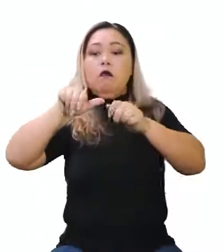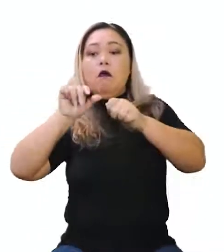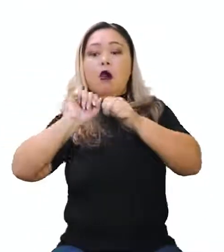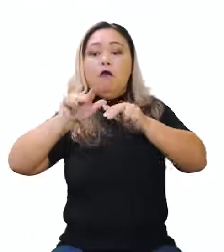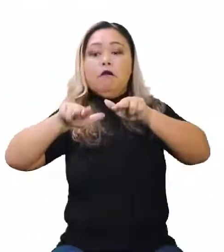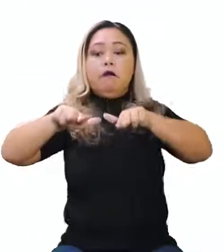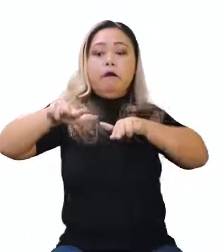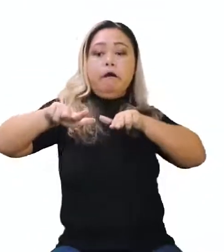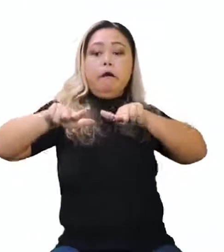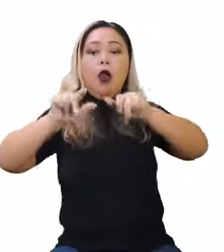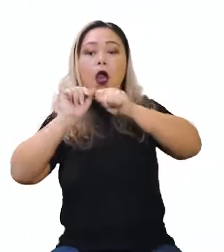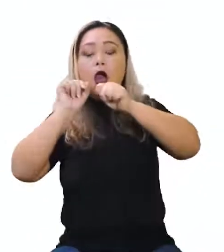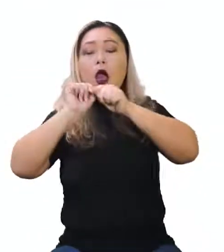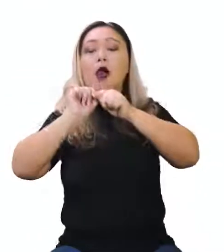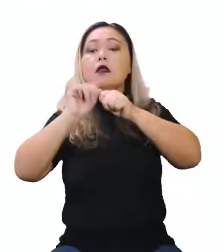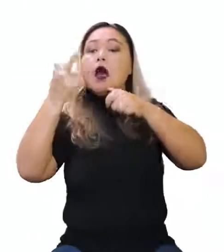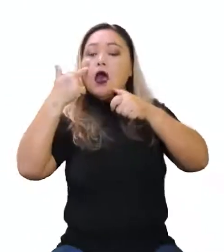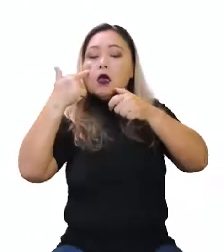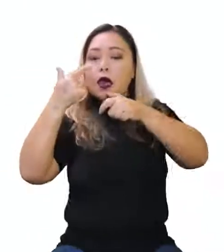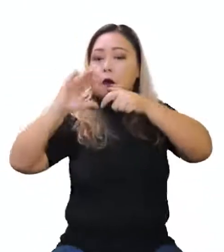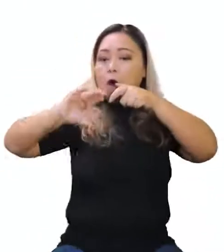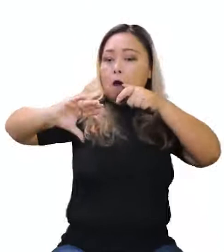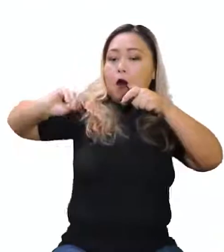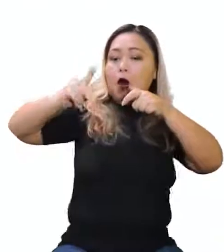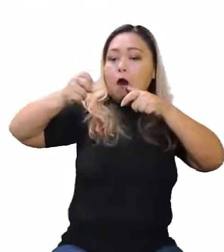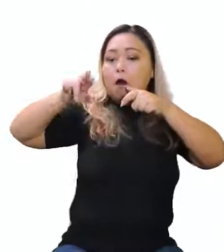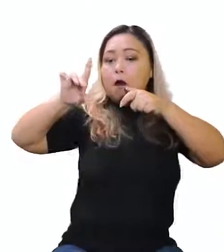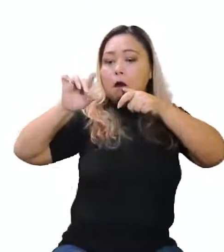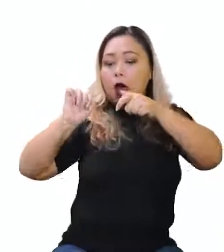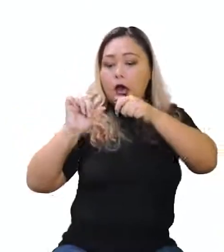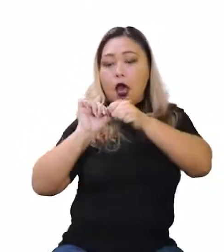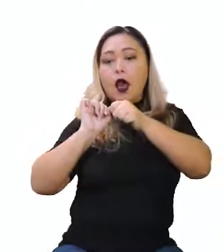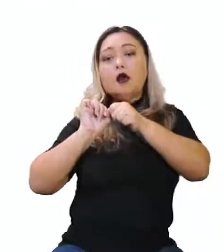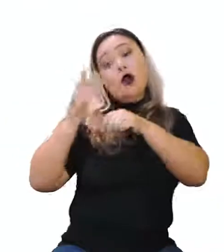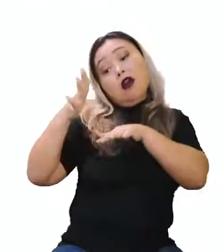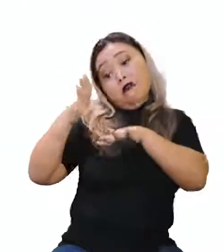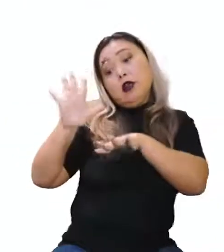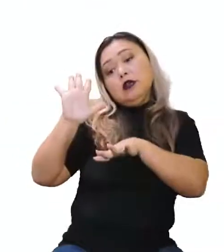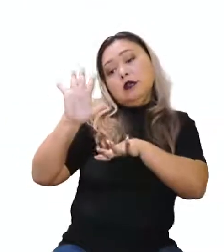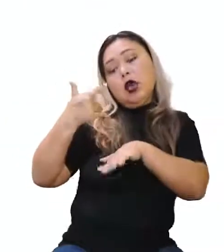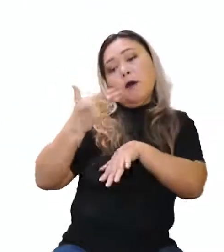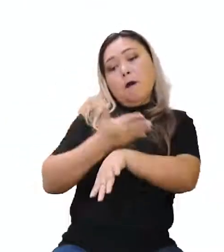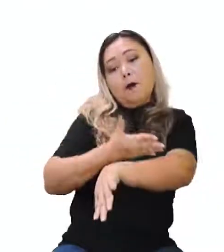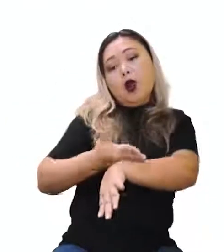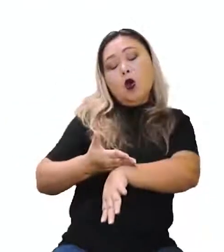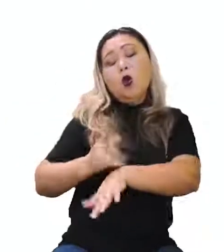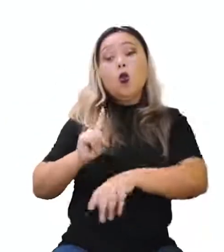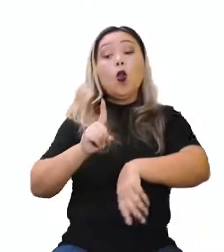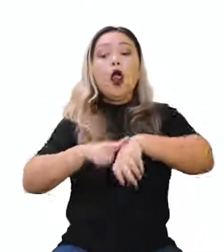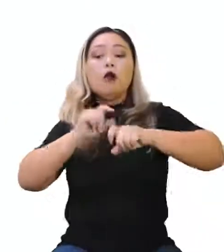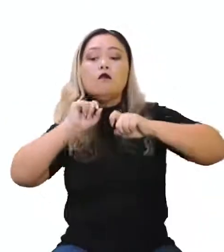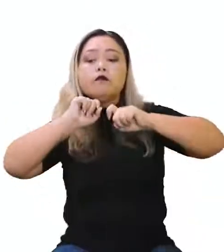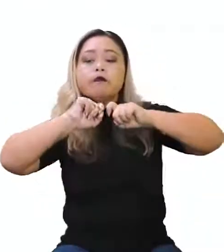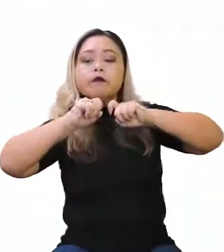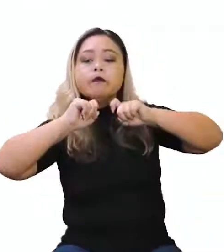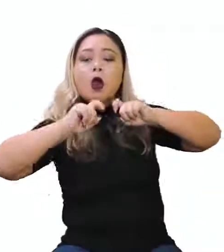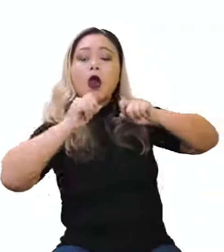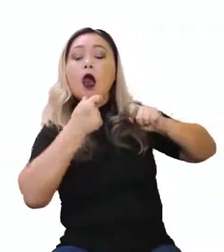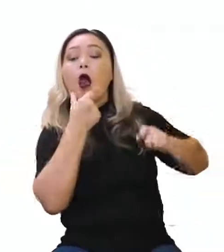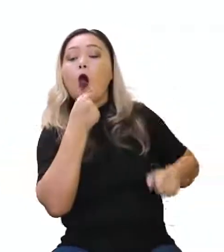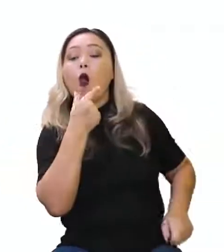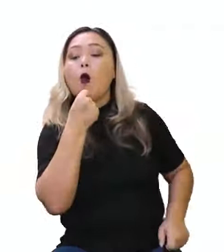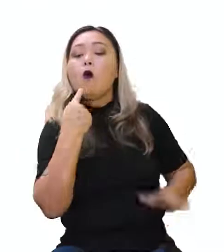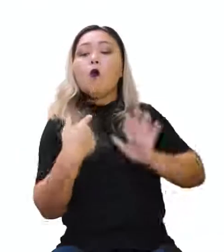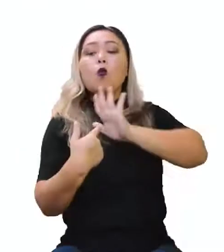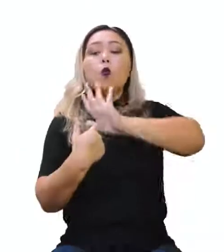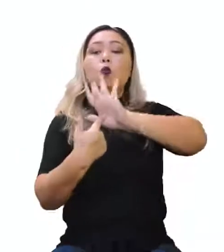dele tem um pouquinho pardo, né? Quando não for branco. Então, na época do acasalamento, os machos vão